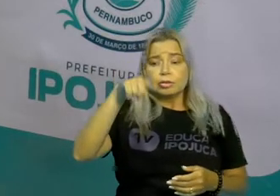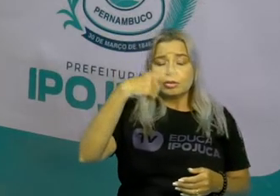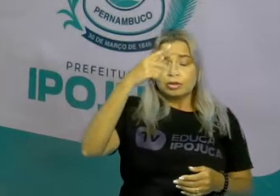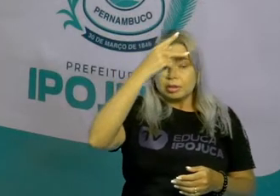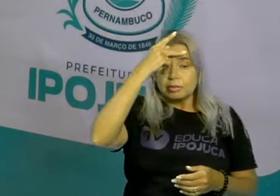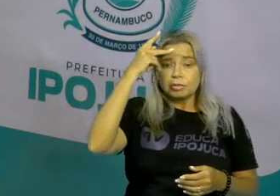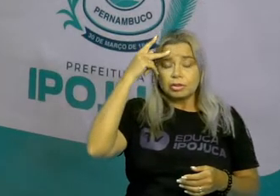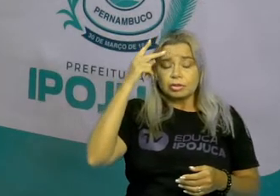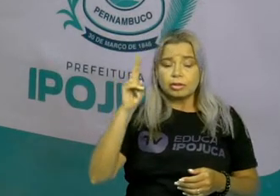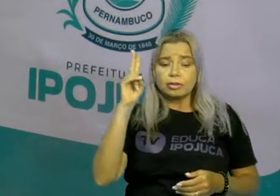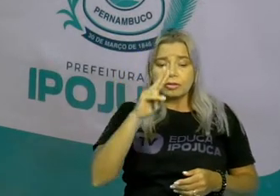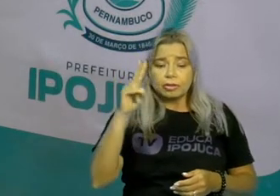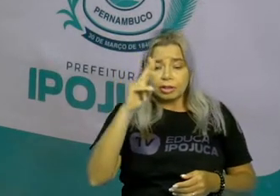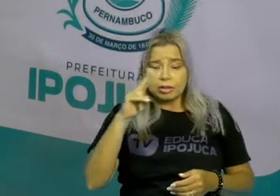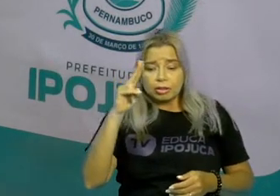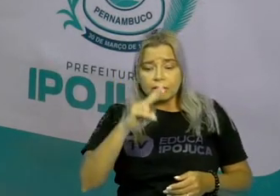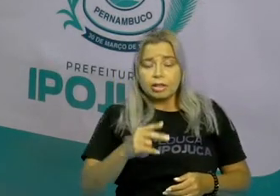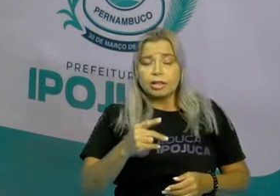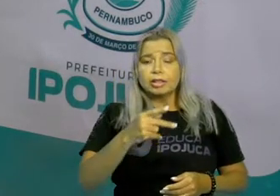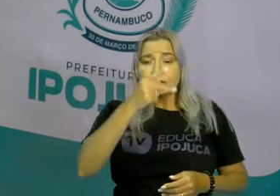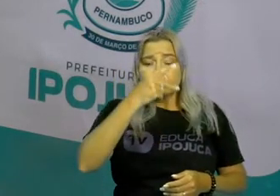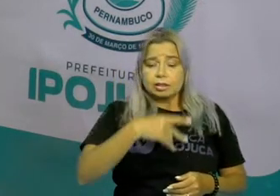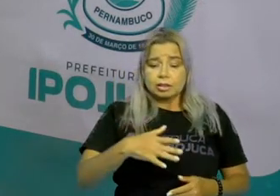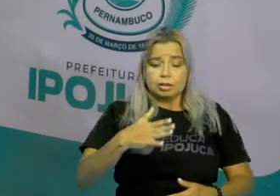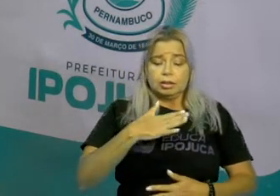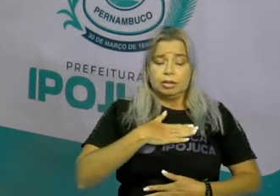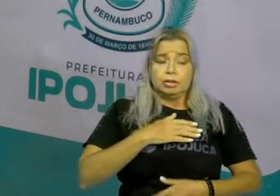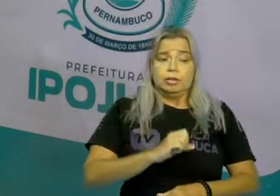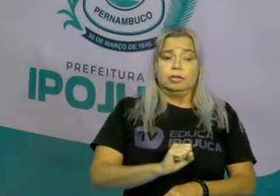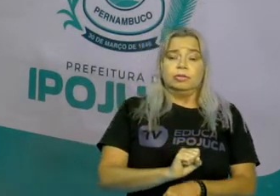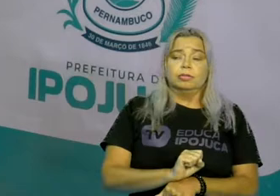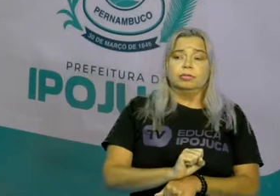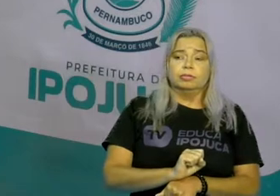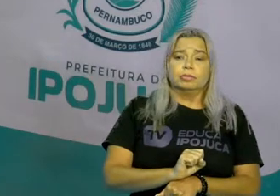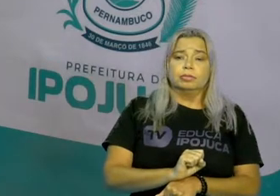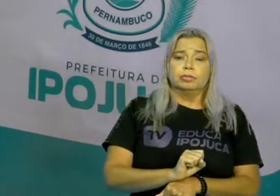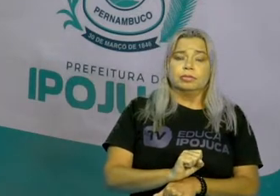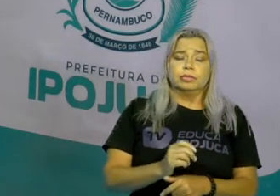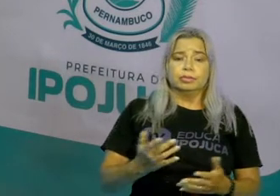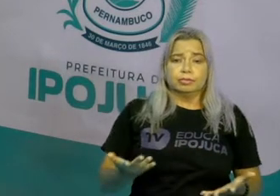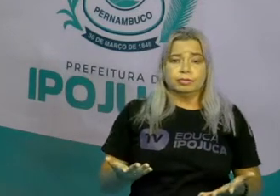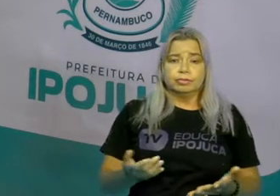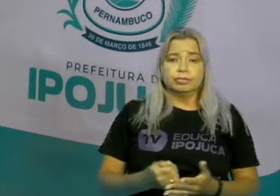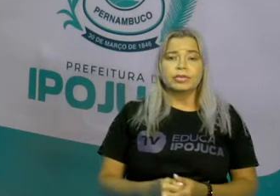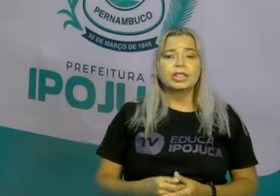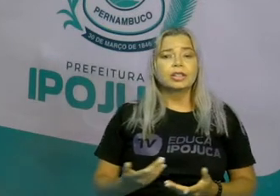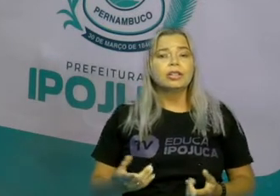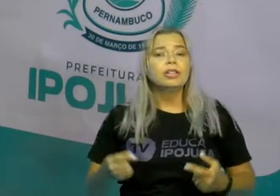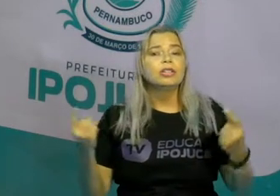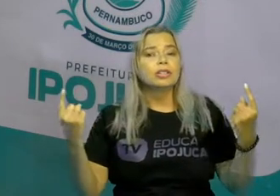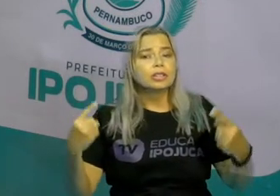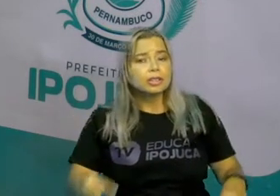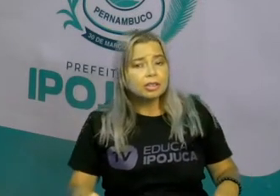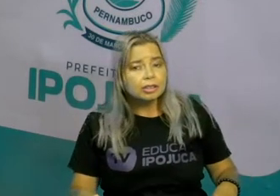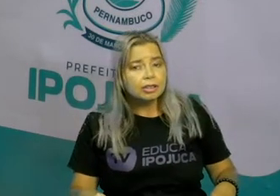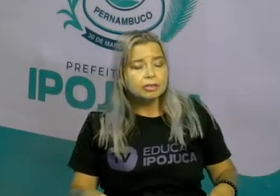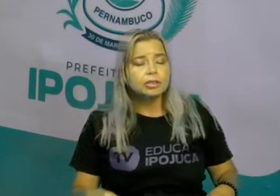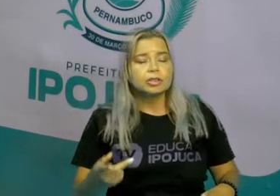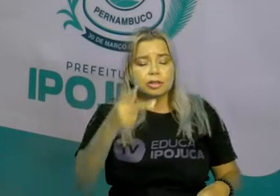estátuas, esse daí é que tem o desafio de fazer com que as pessoas saiam dos seus lugares ou se